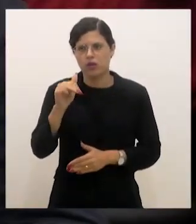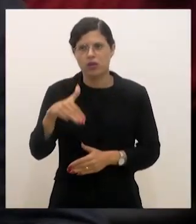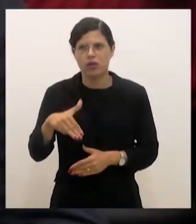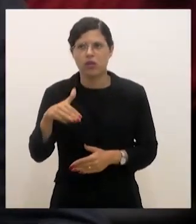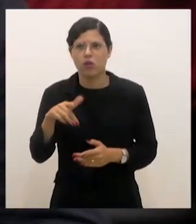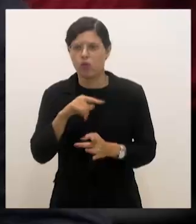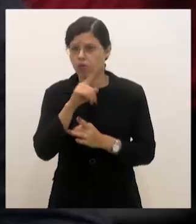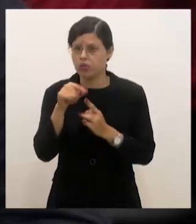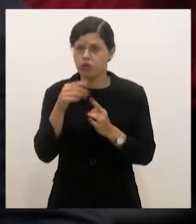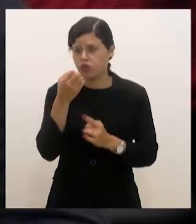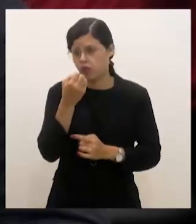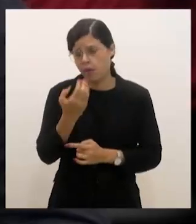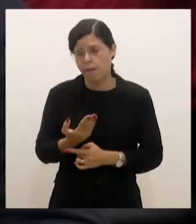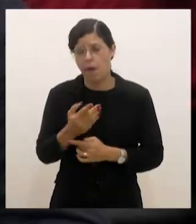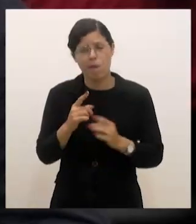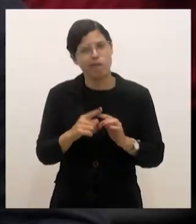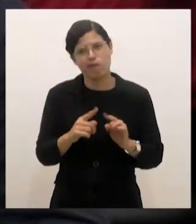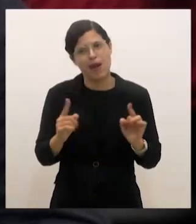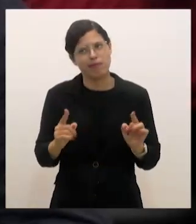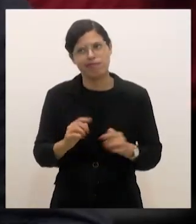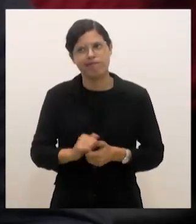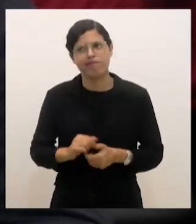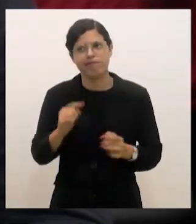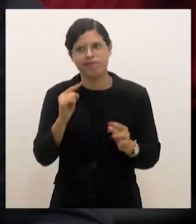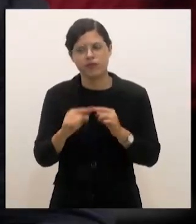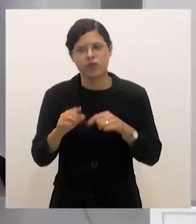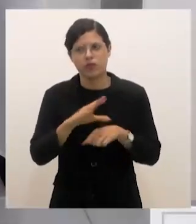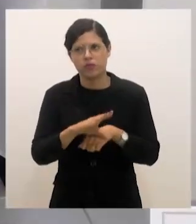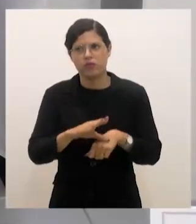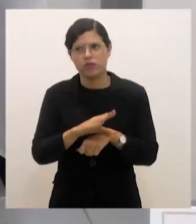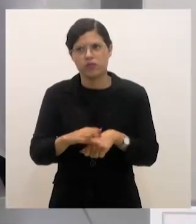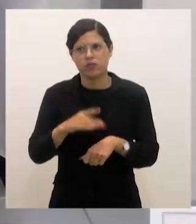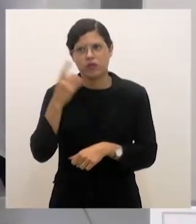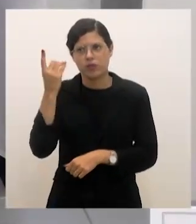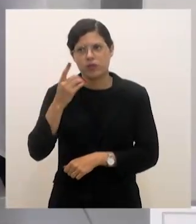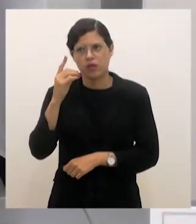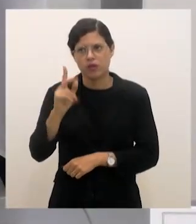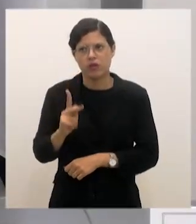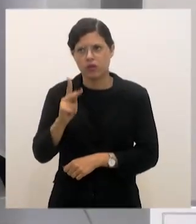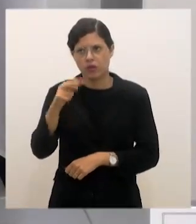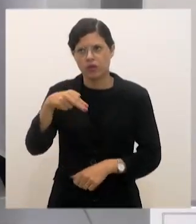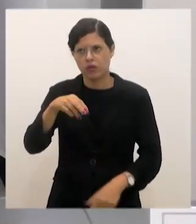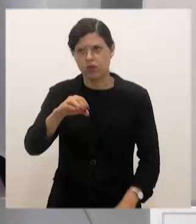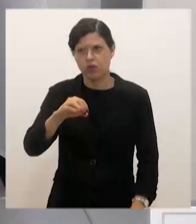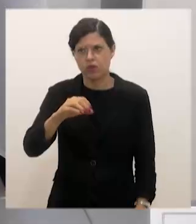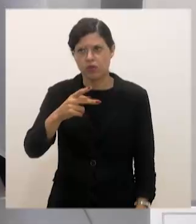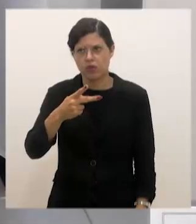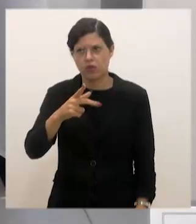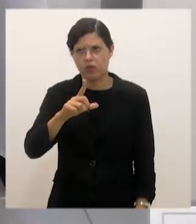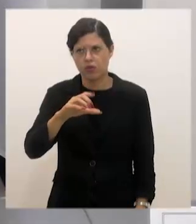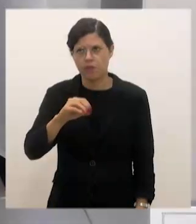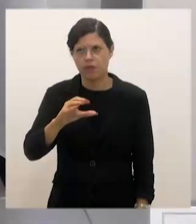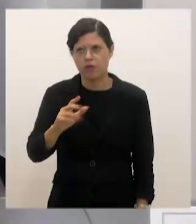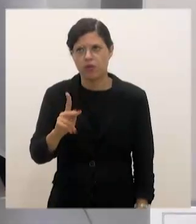mas... Vamos pela inconstitucionalidade, então. Deputado Knoploch, pode mudar o parecer pela inconstitucionalidade?